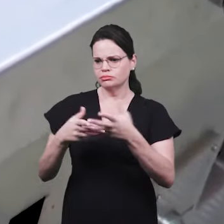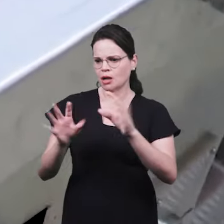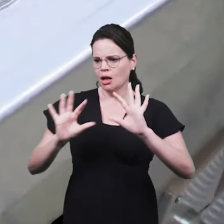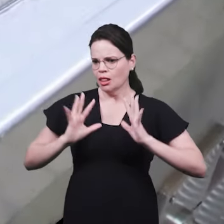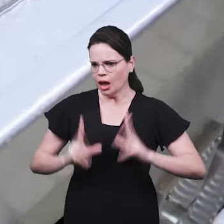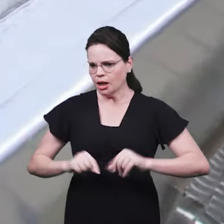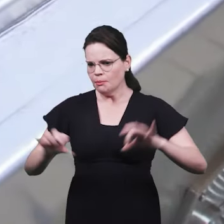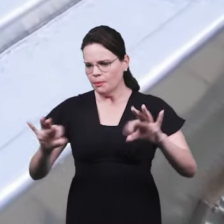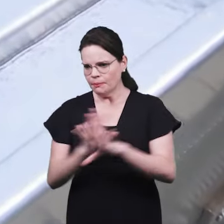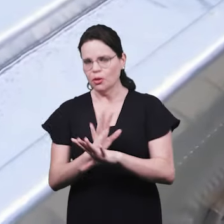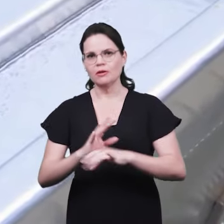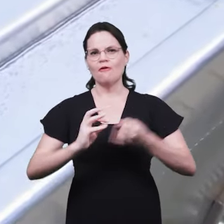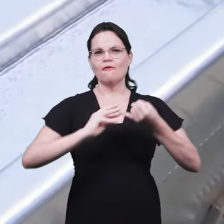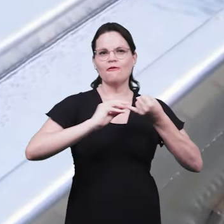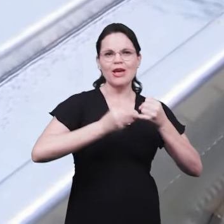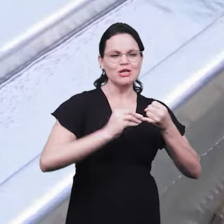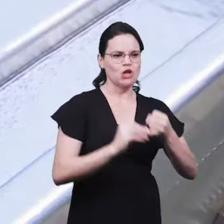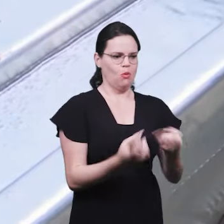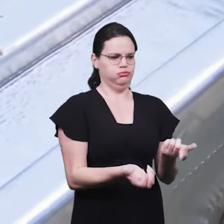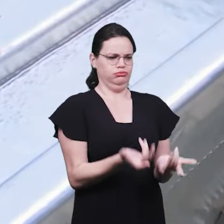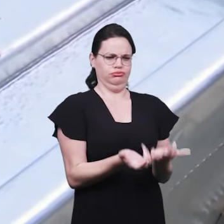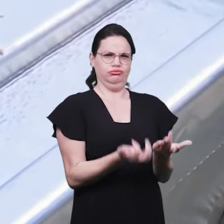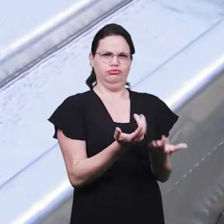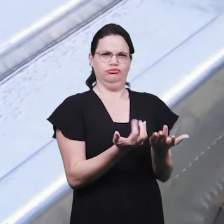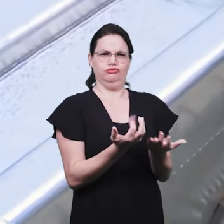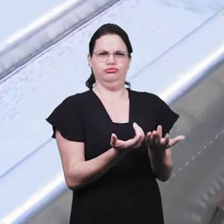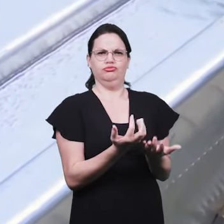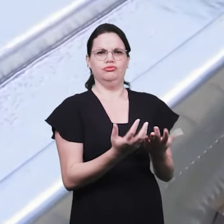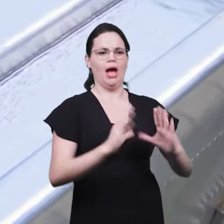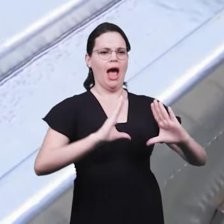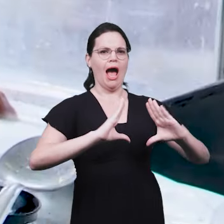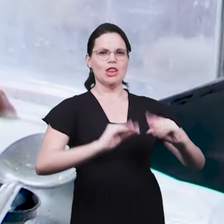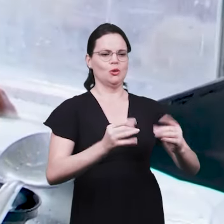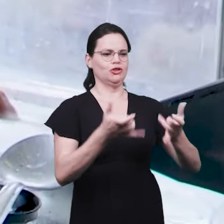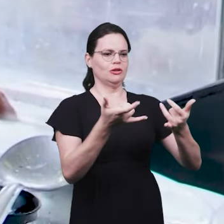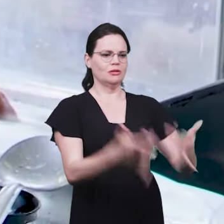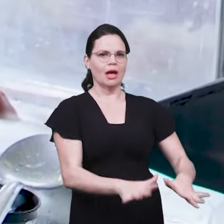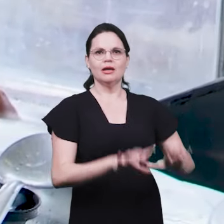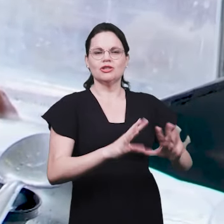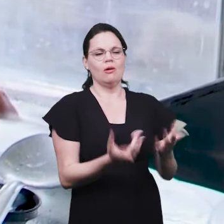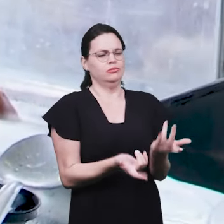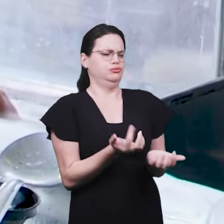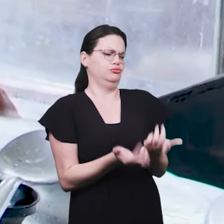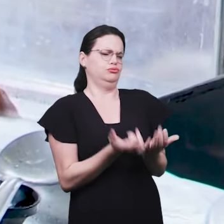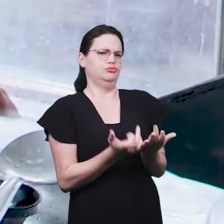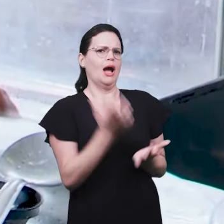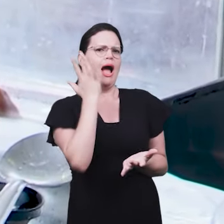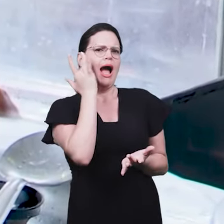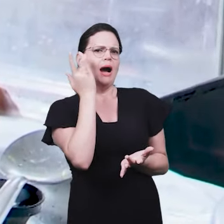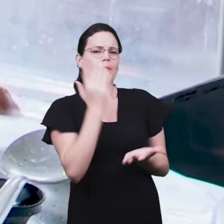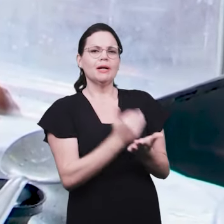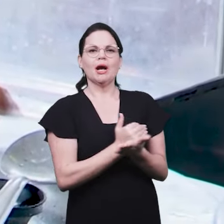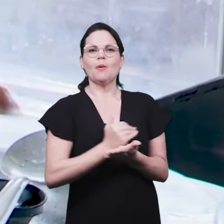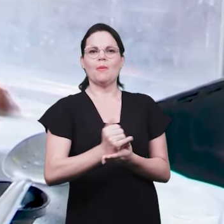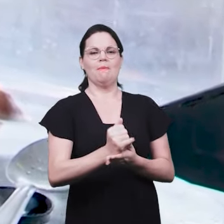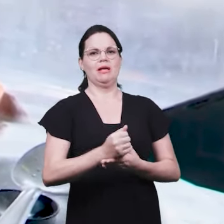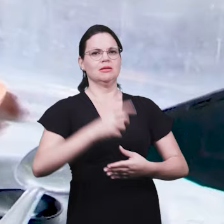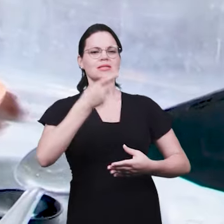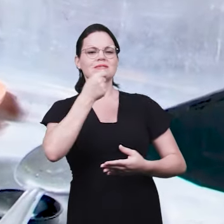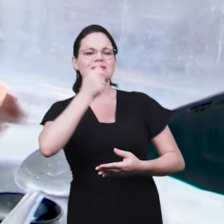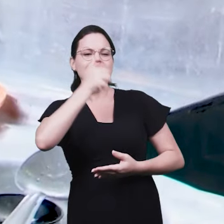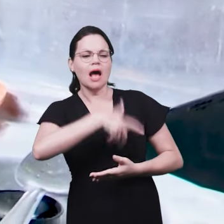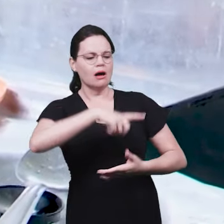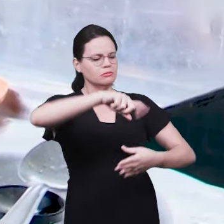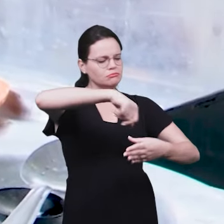feijão já está cozinhando, então o feijão dorme na panela cozida, amanhã é só temperar, começar o processo de uma casa normal, porém